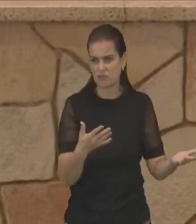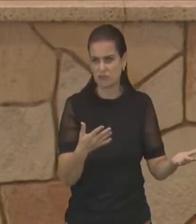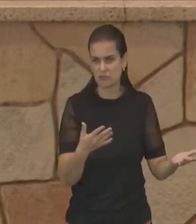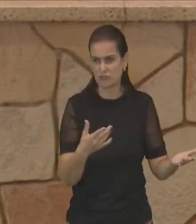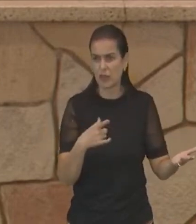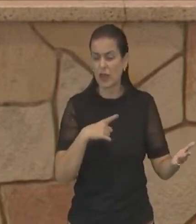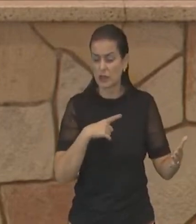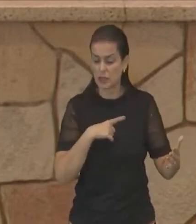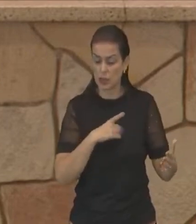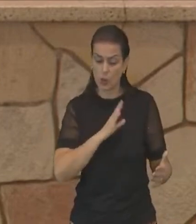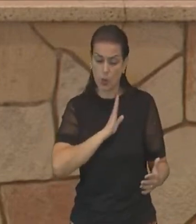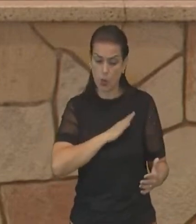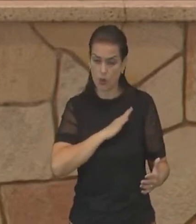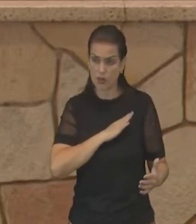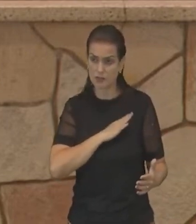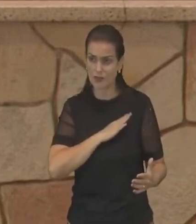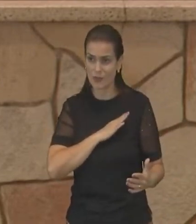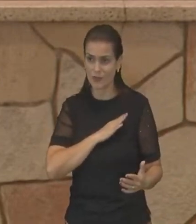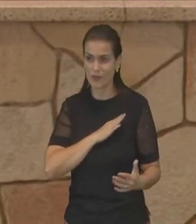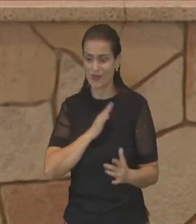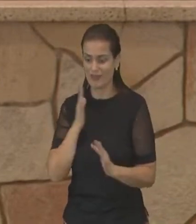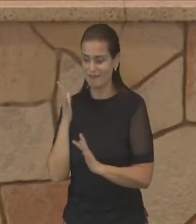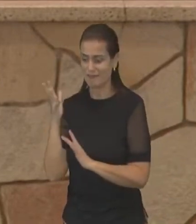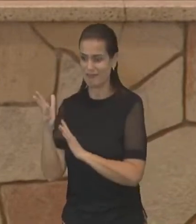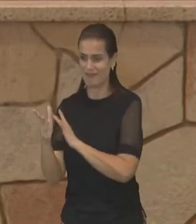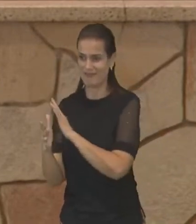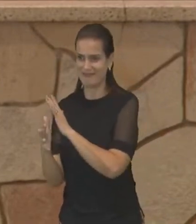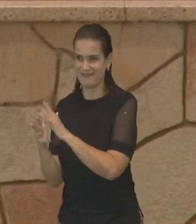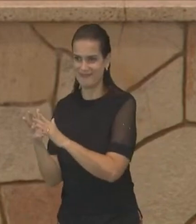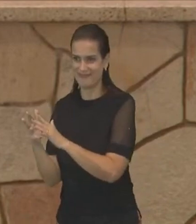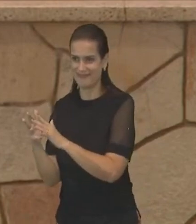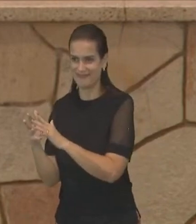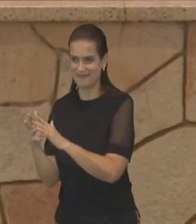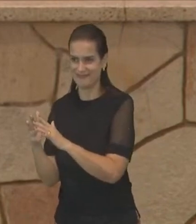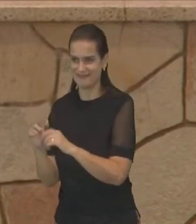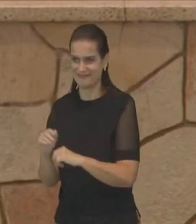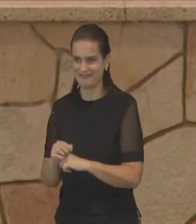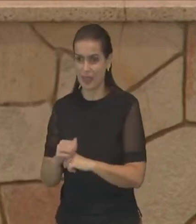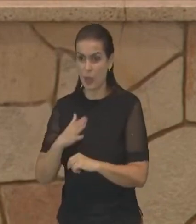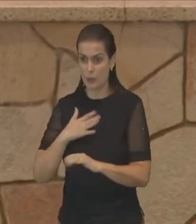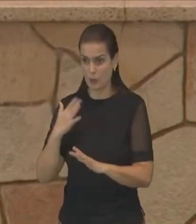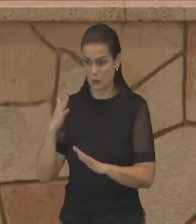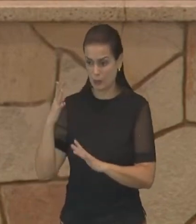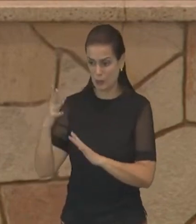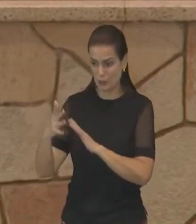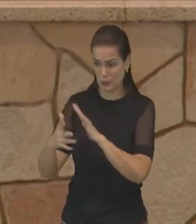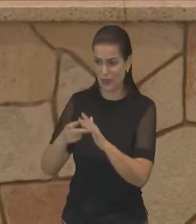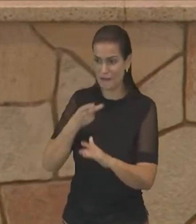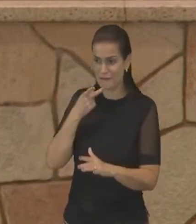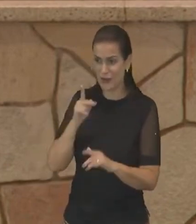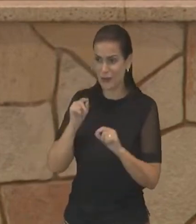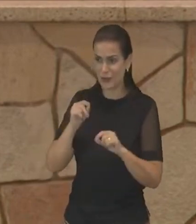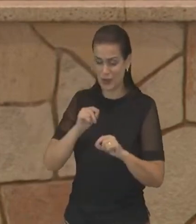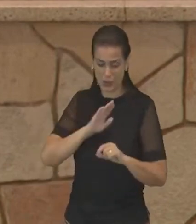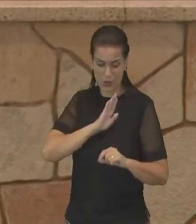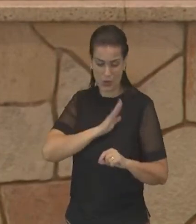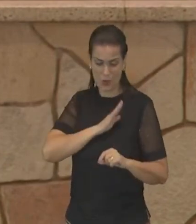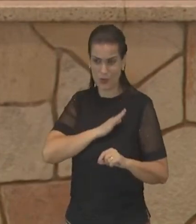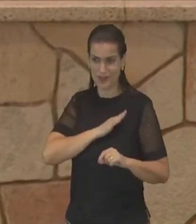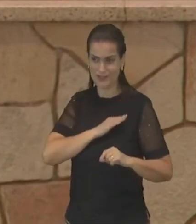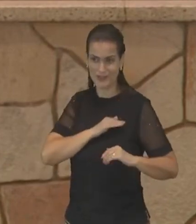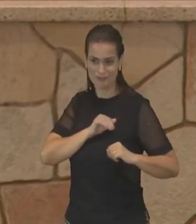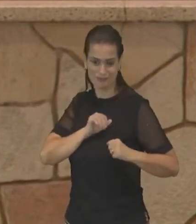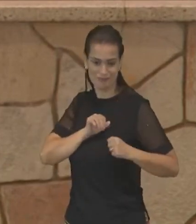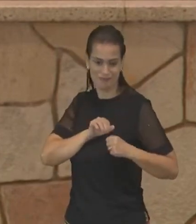entre o coração e a boca. Diz a palavra de Deus, porque a boca fala do que o coração está